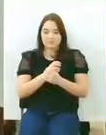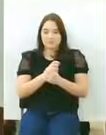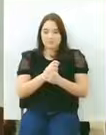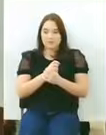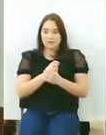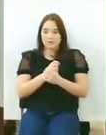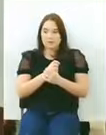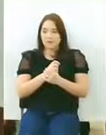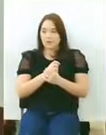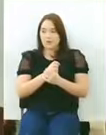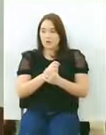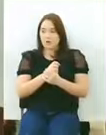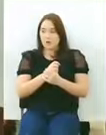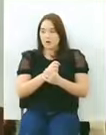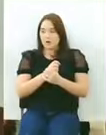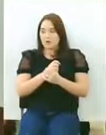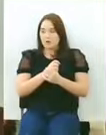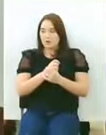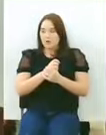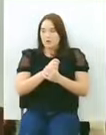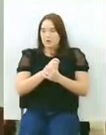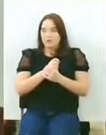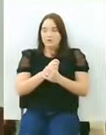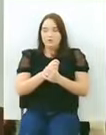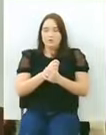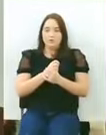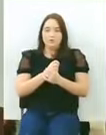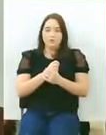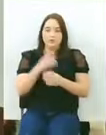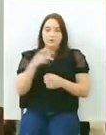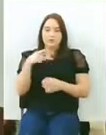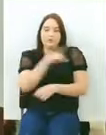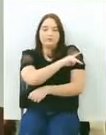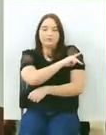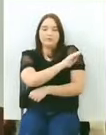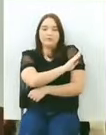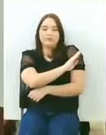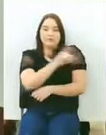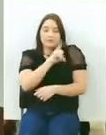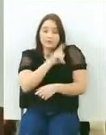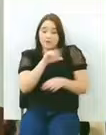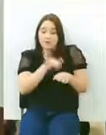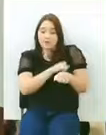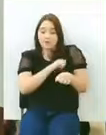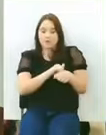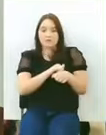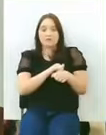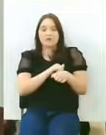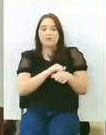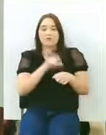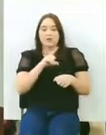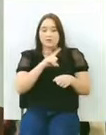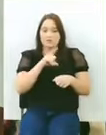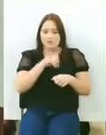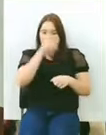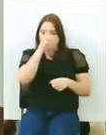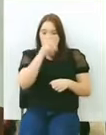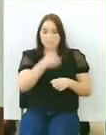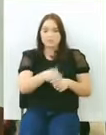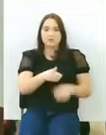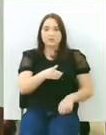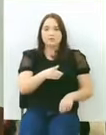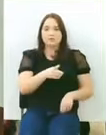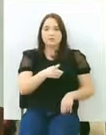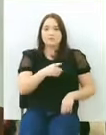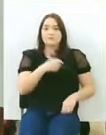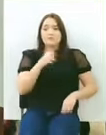Quarto, presbíteros agem como dominadores quando deixam de investir em pessoas simplesmente para investir em estruturas. E toda